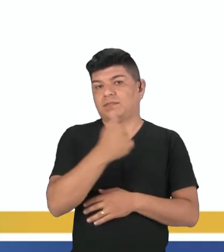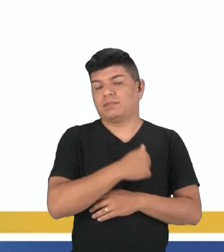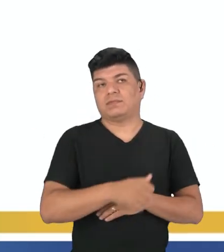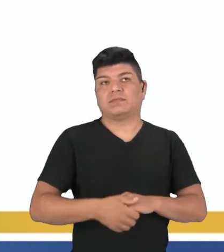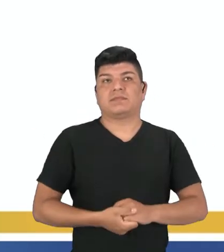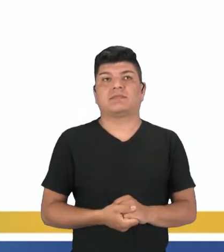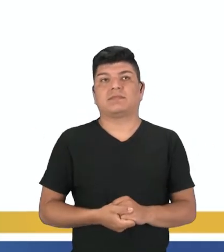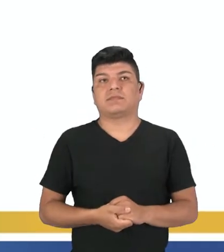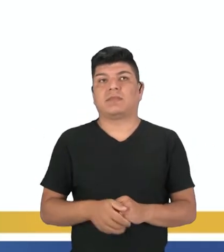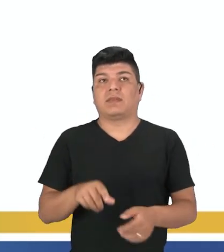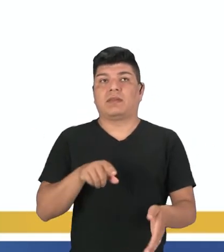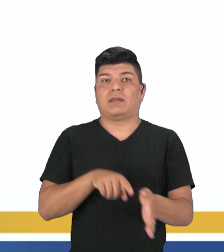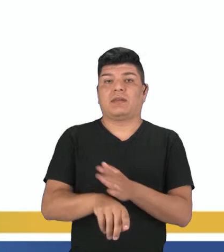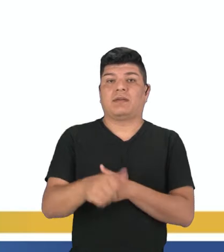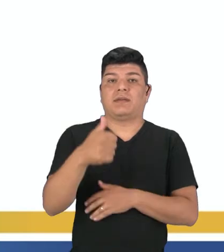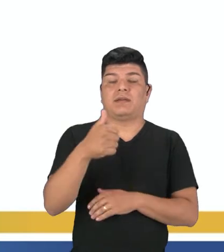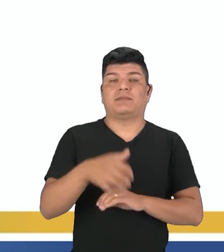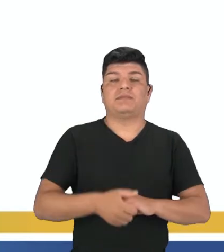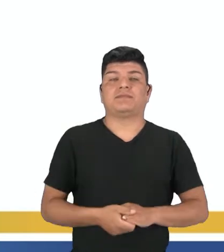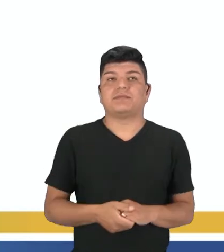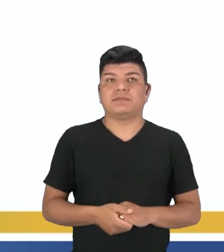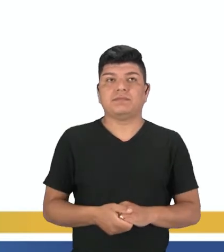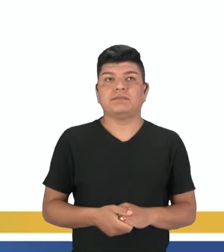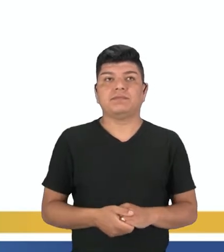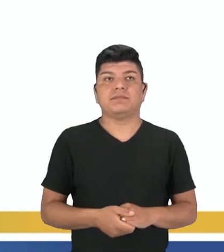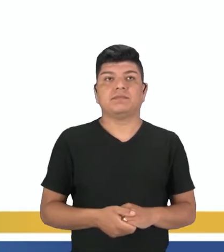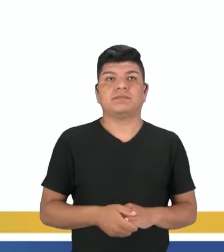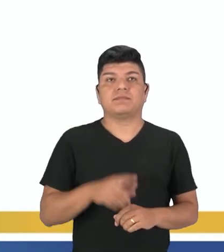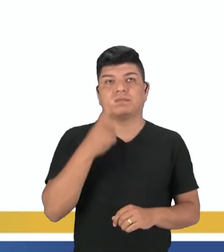lá? Então, na primeira questão nós temos aí.